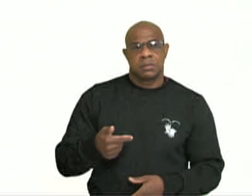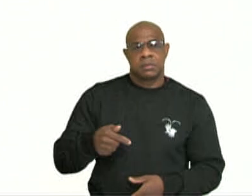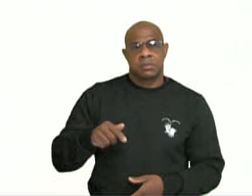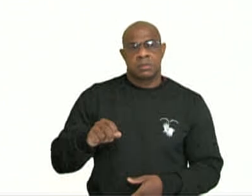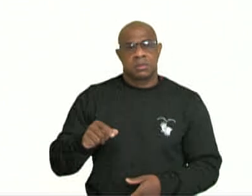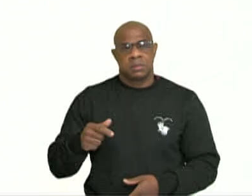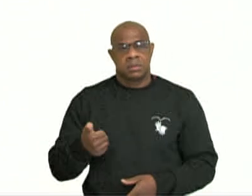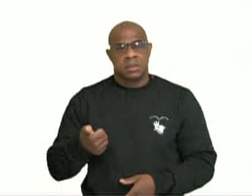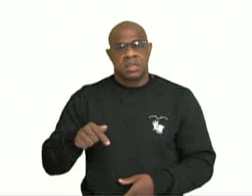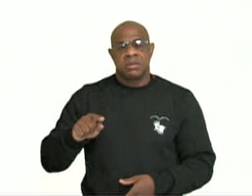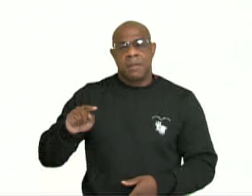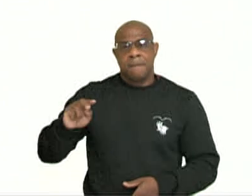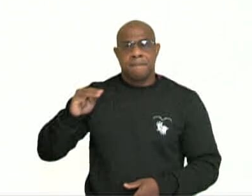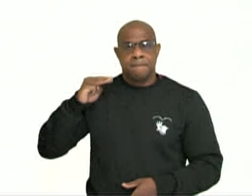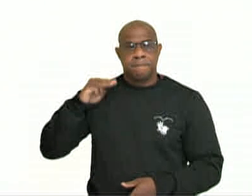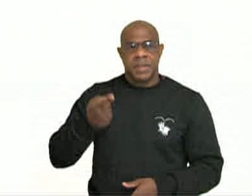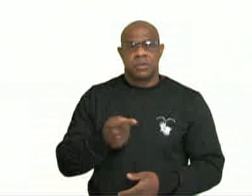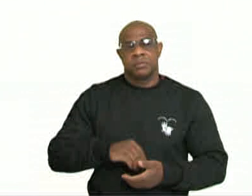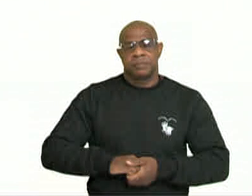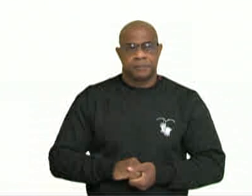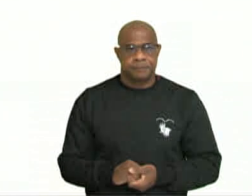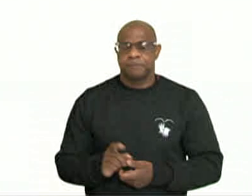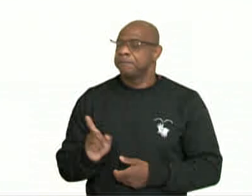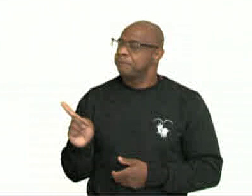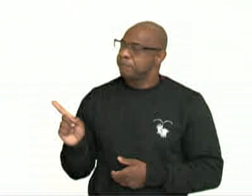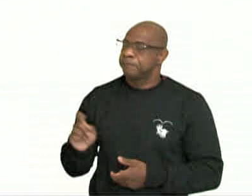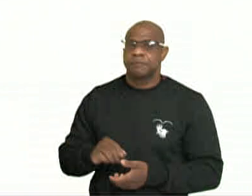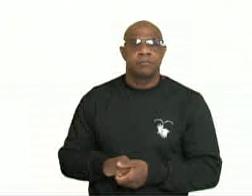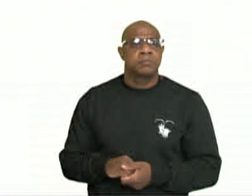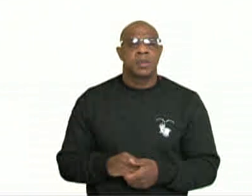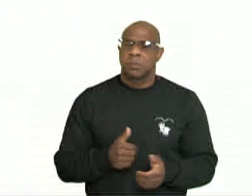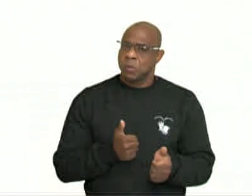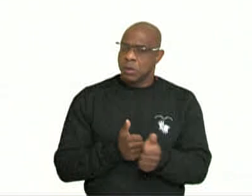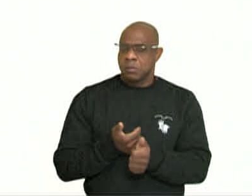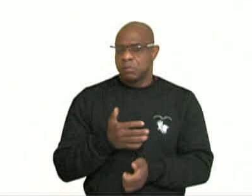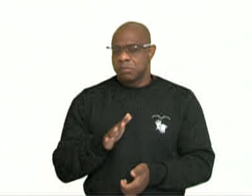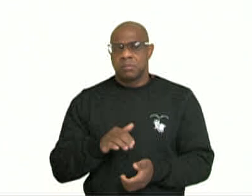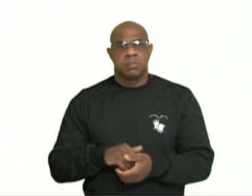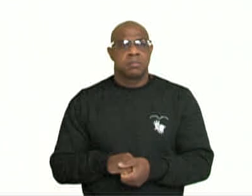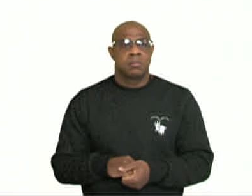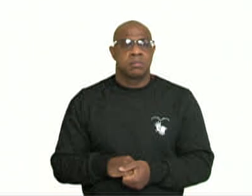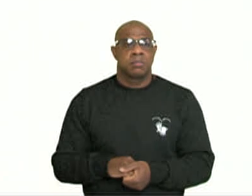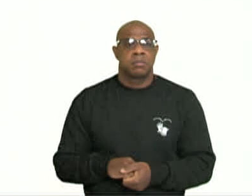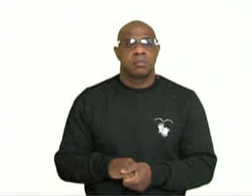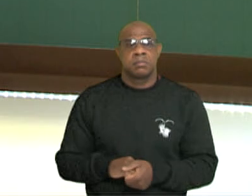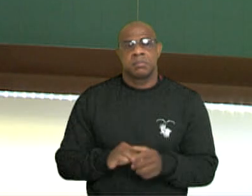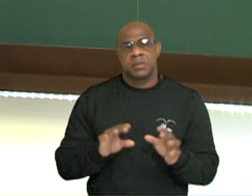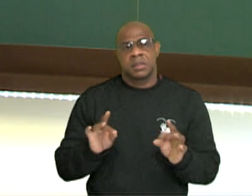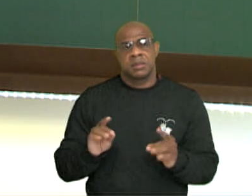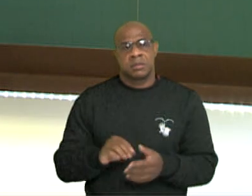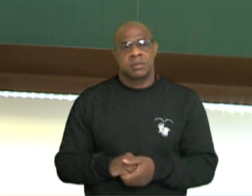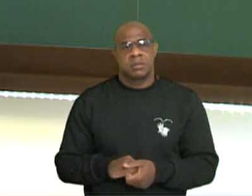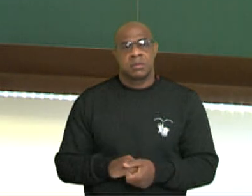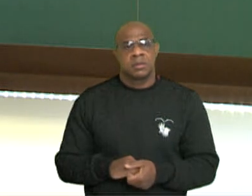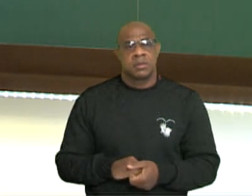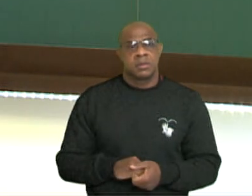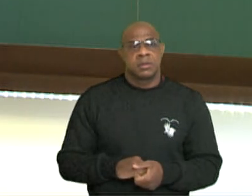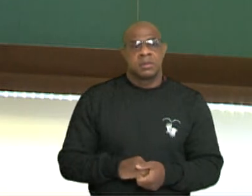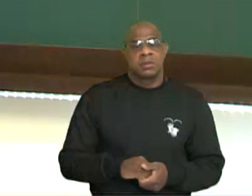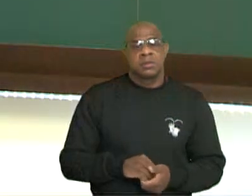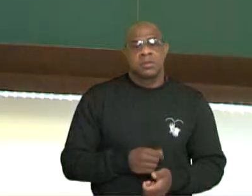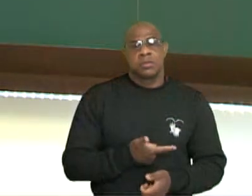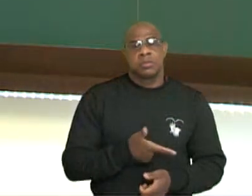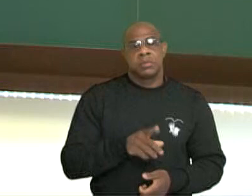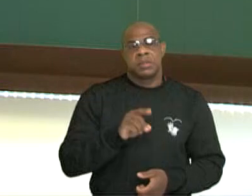817.962 pessoas, né? Aproximadamente. E aí? Quando os portugueses... e outro detalhe, né? Em 2010 foi o último censo do